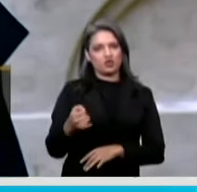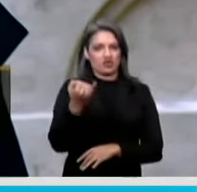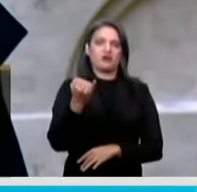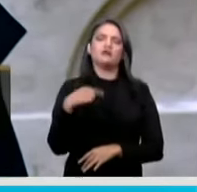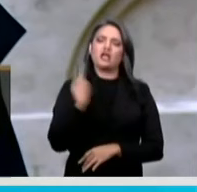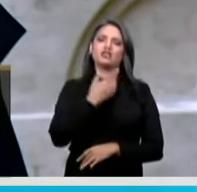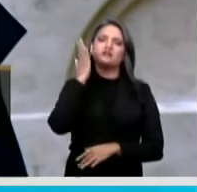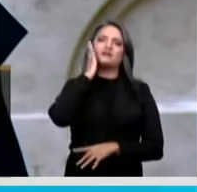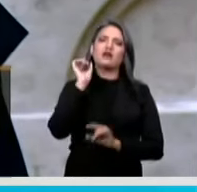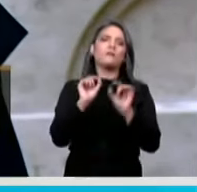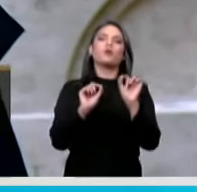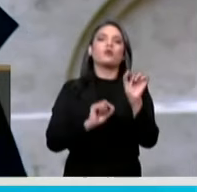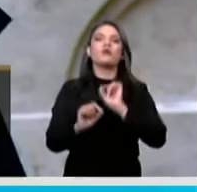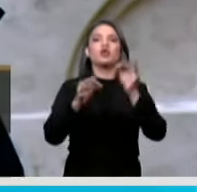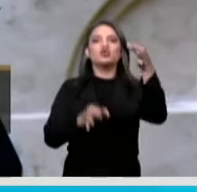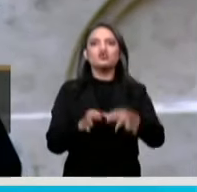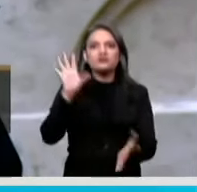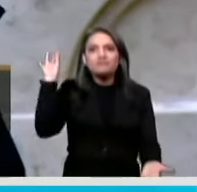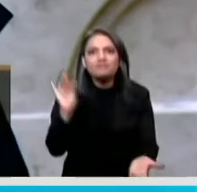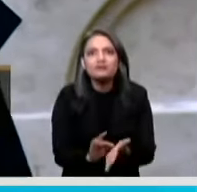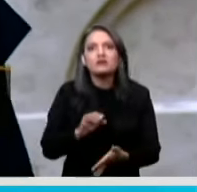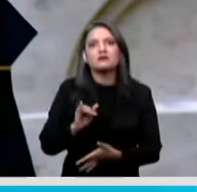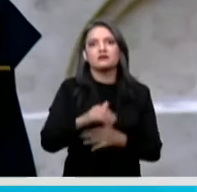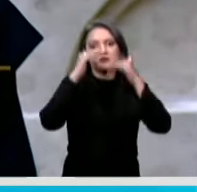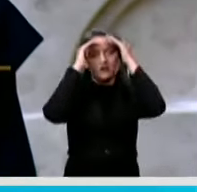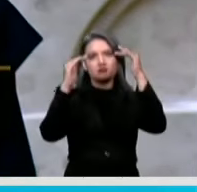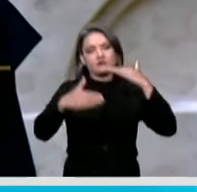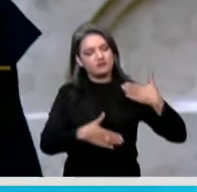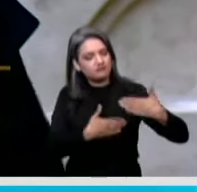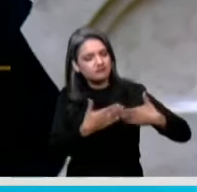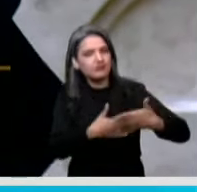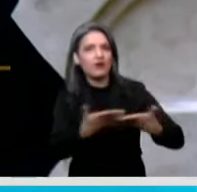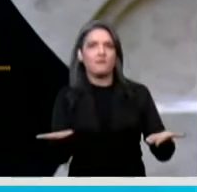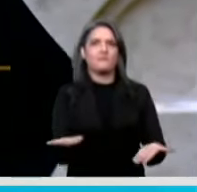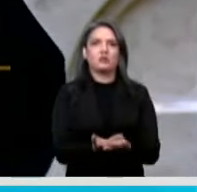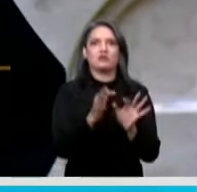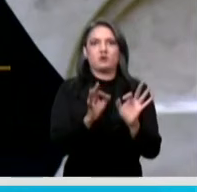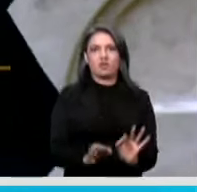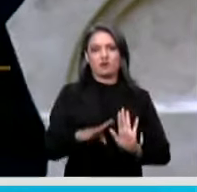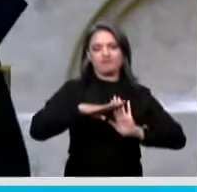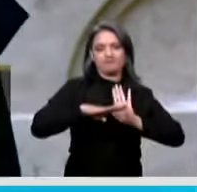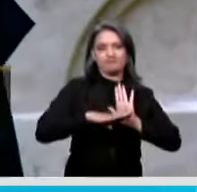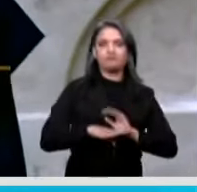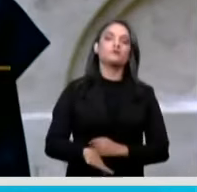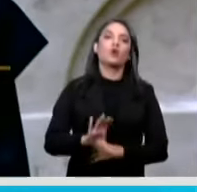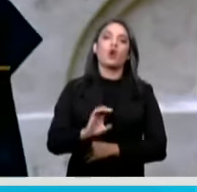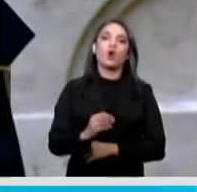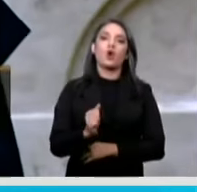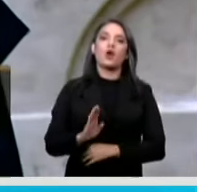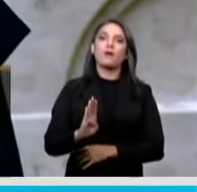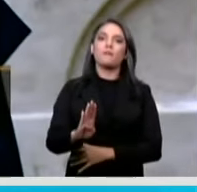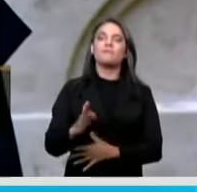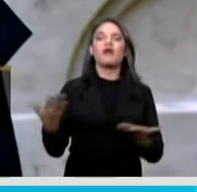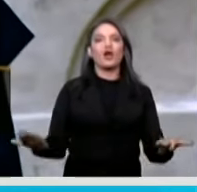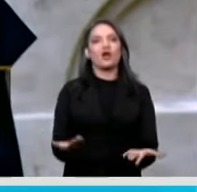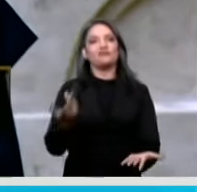de desse discurso a respeito da Justiça em si porque nossa pauta mesmo nós acabamos de de de de discutir aqui a queda do Brasil em 10 posições